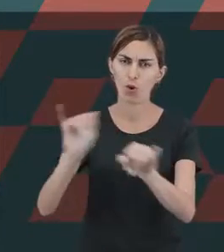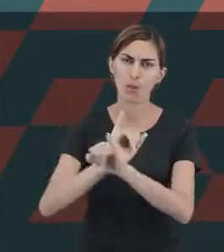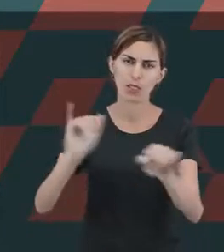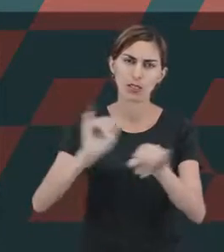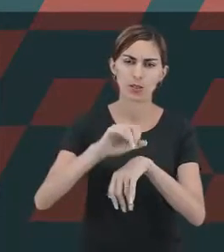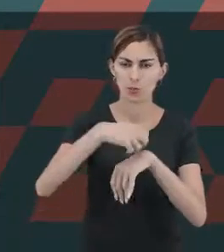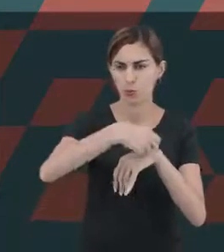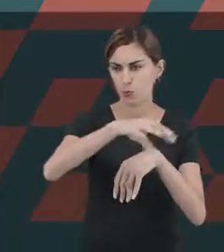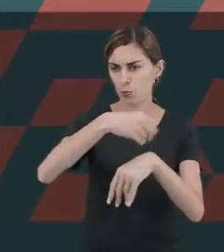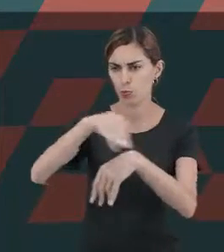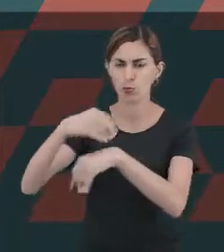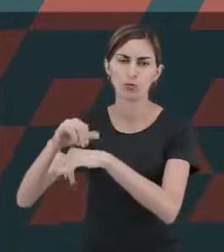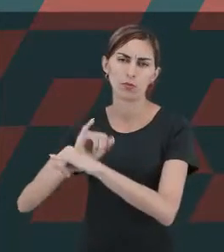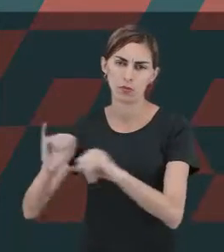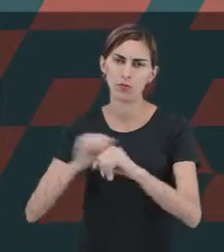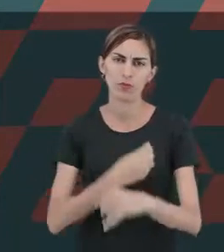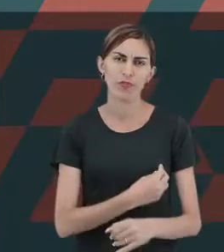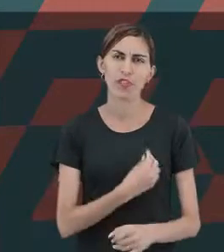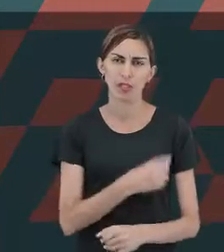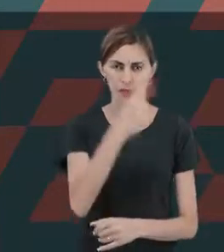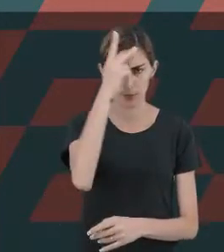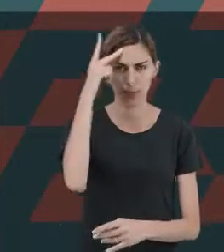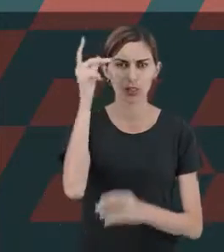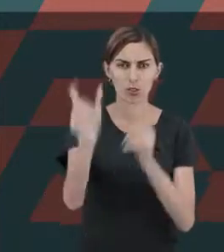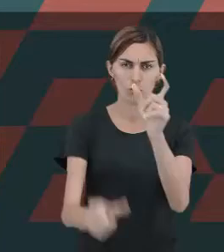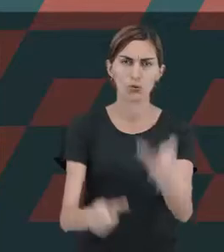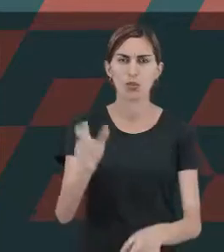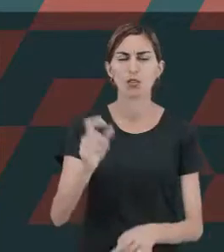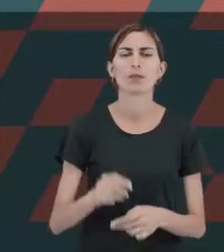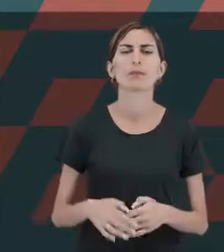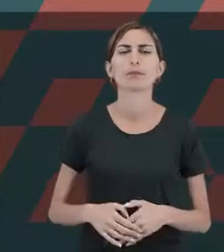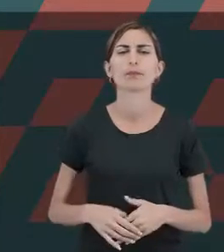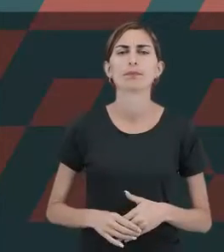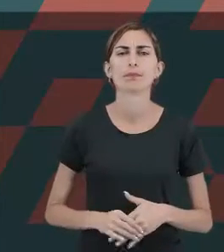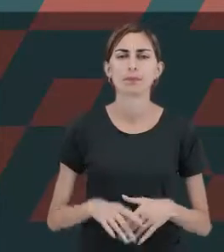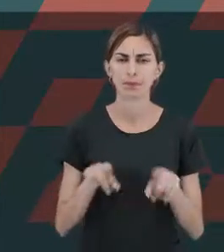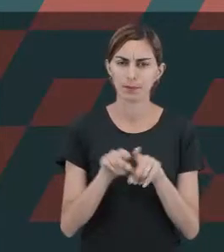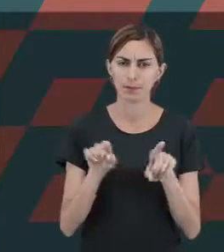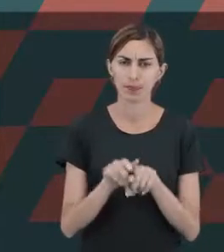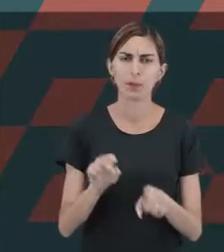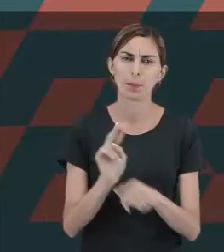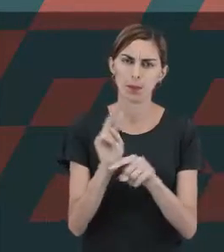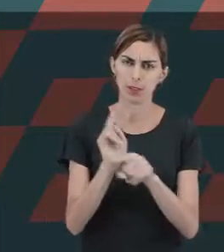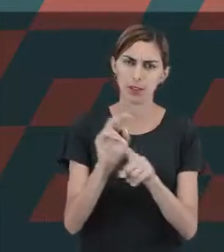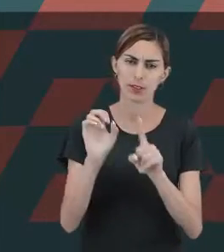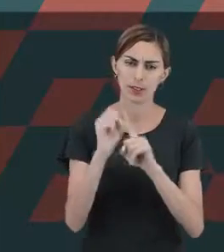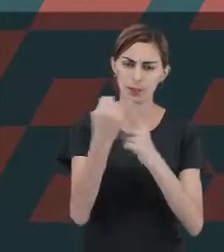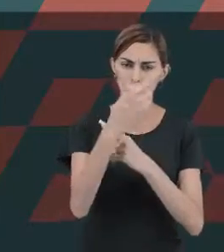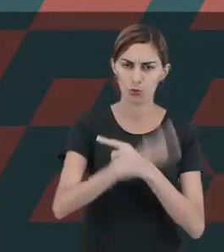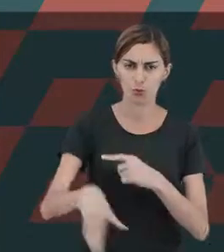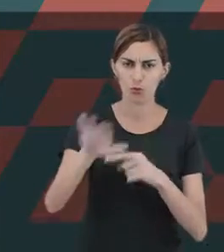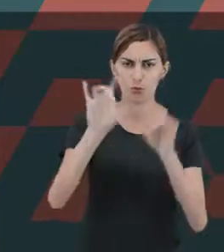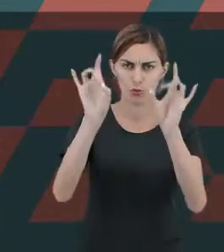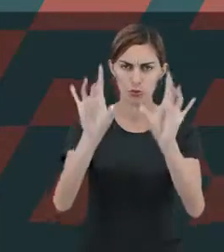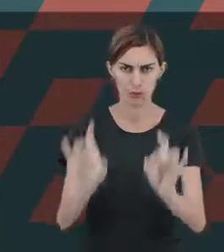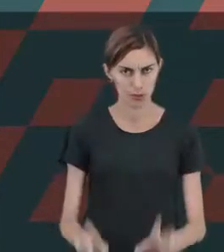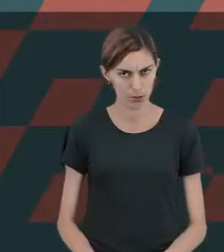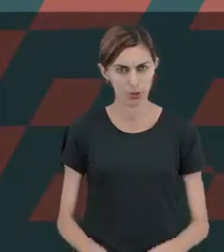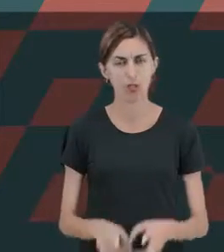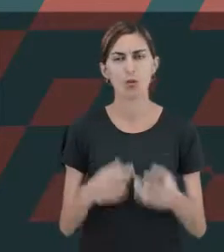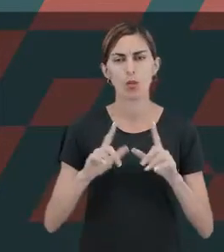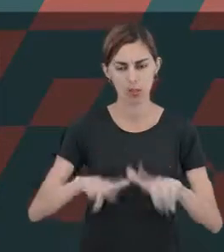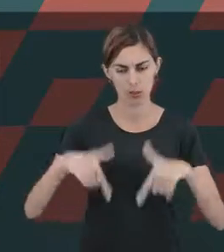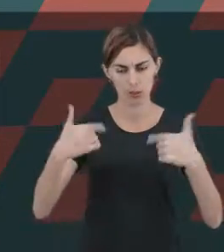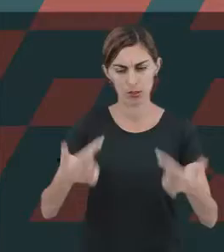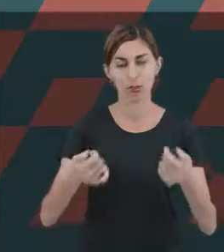informações e condições de vida dessa pessoa. No nível da proteção social especial, as nossas ações